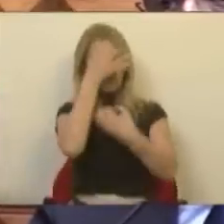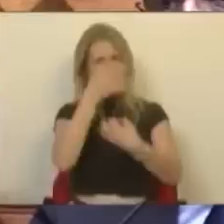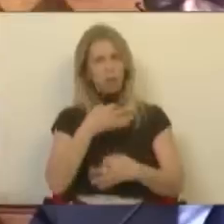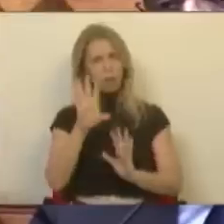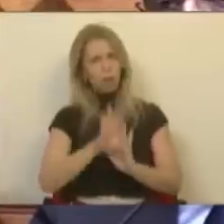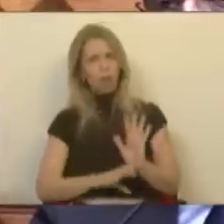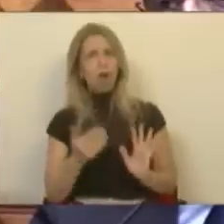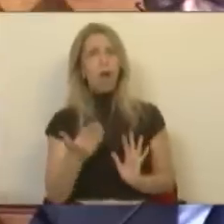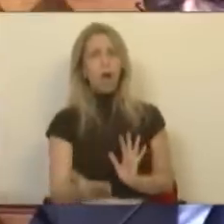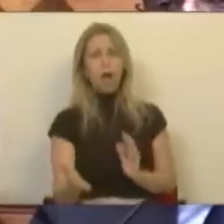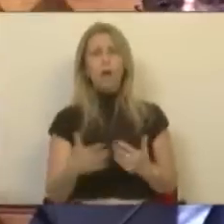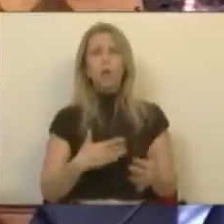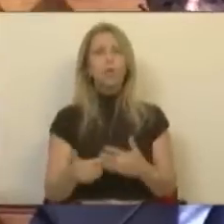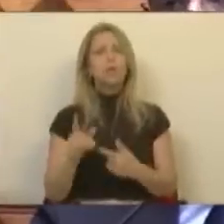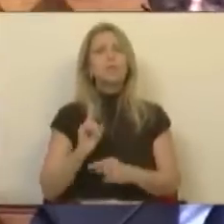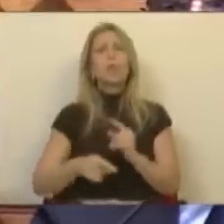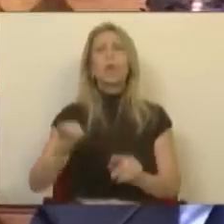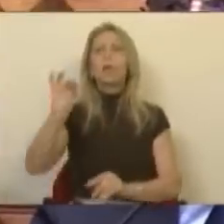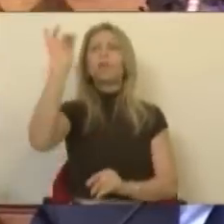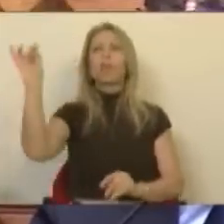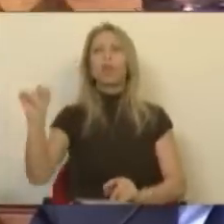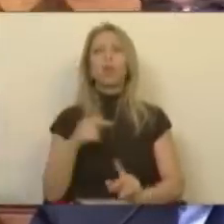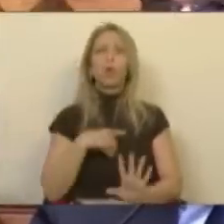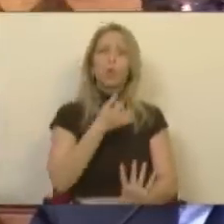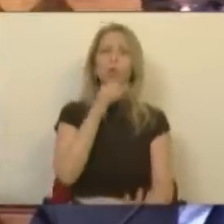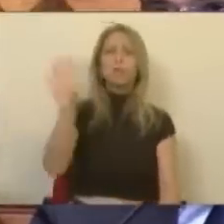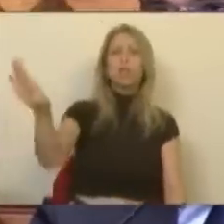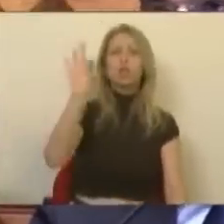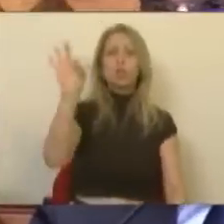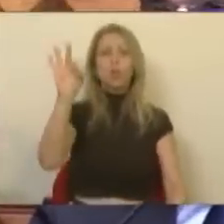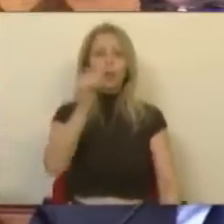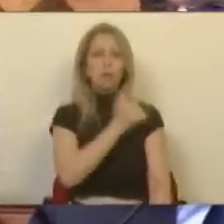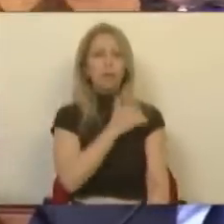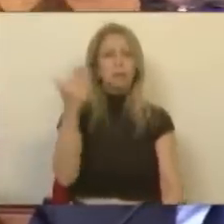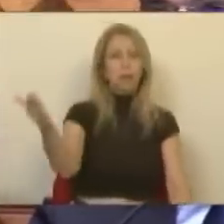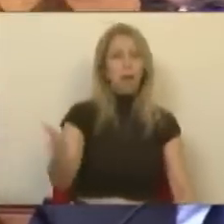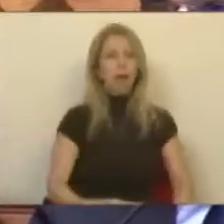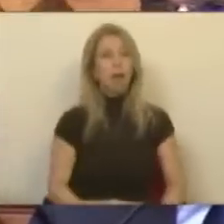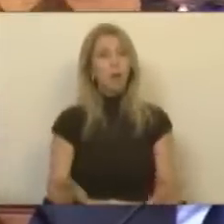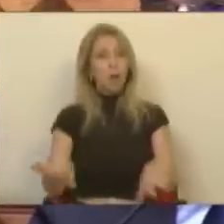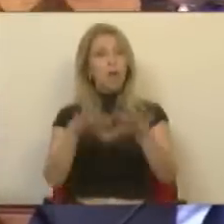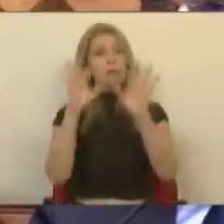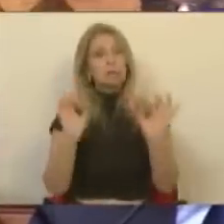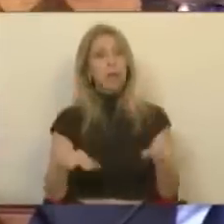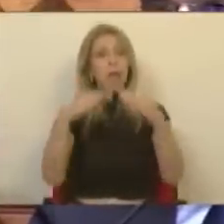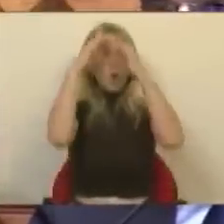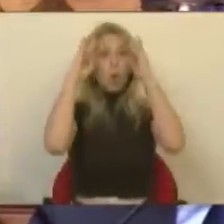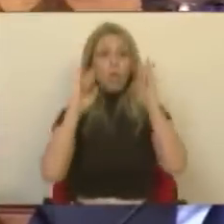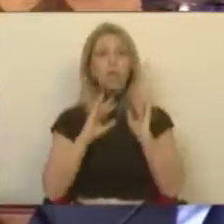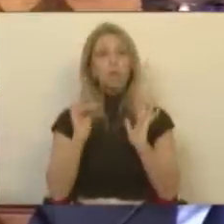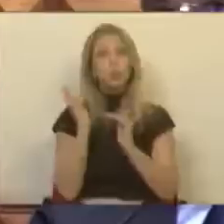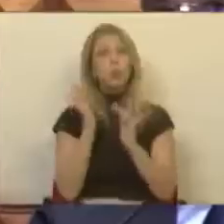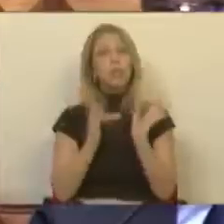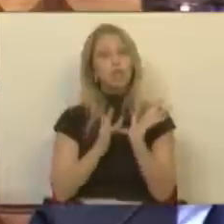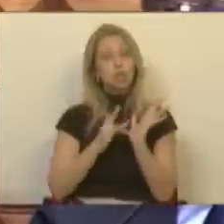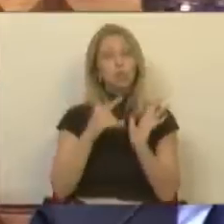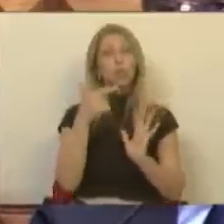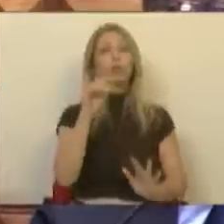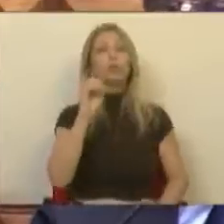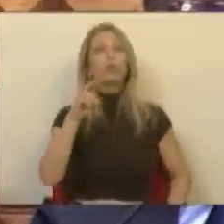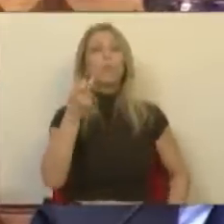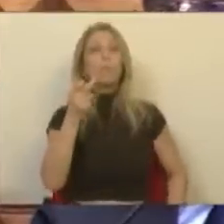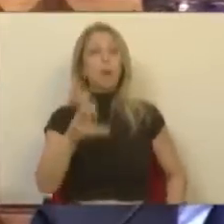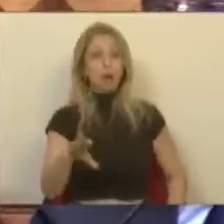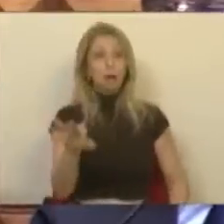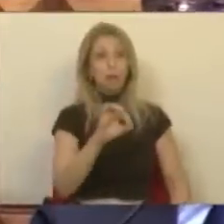o território onde se escolha viver é assim na intervenção do convento Cristo vem tomar mais de 4 milhões de euros para